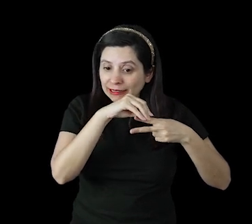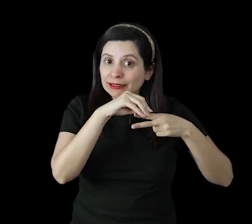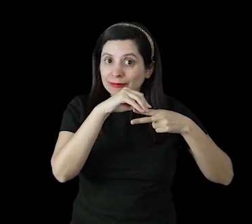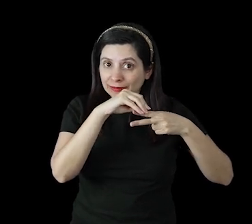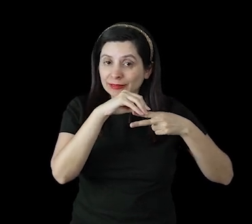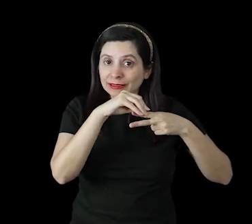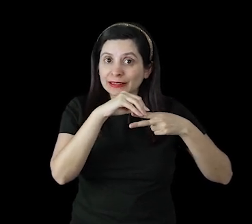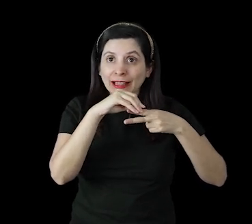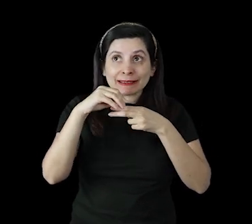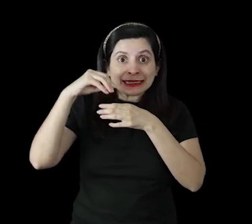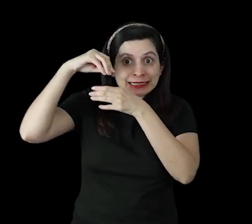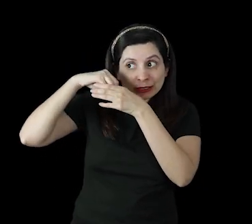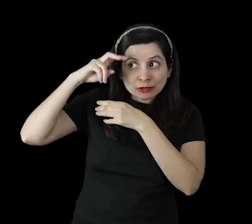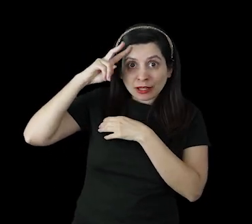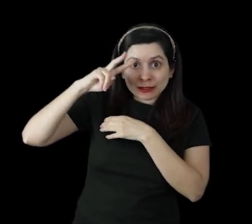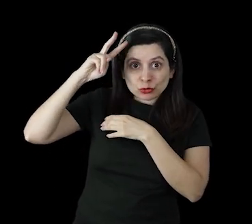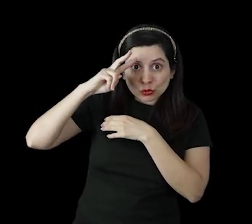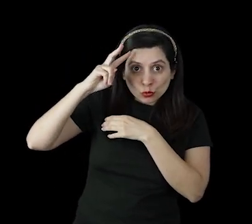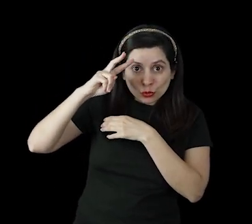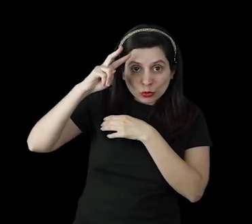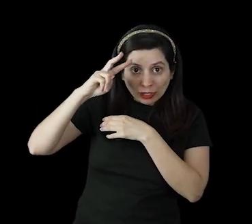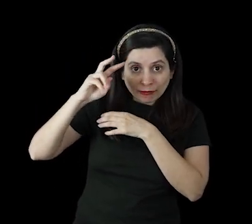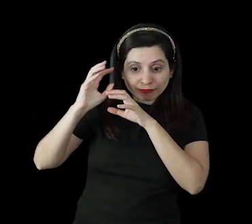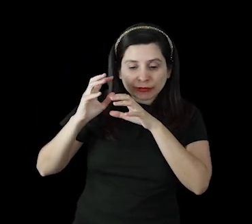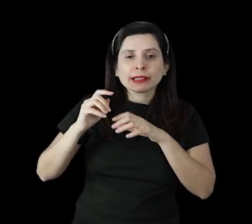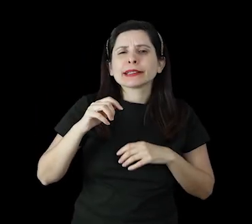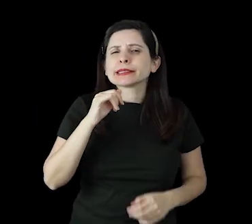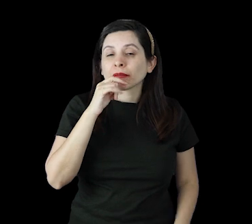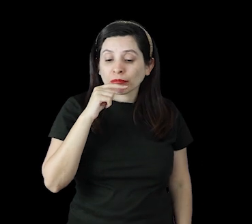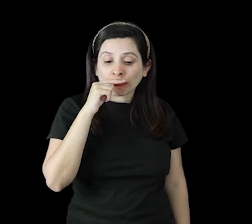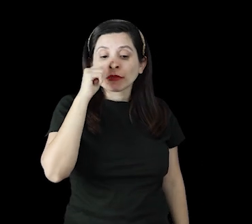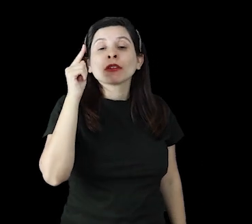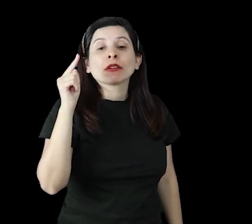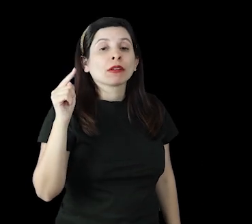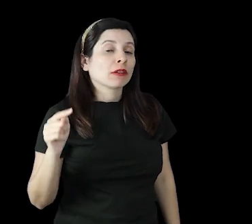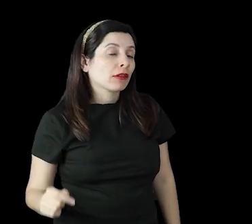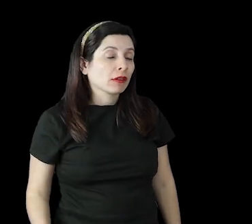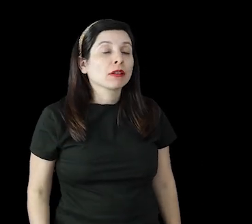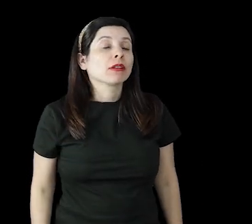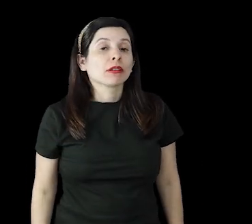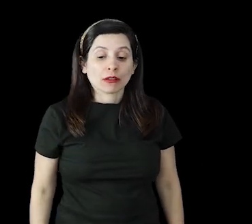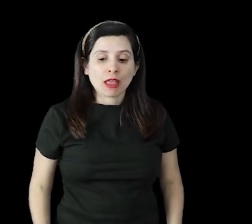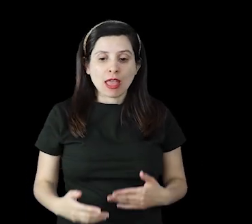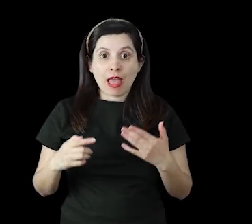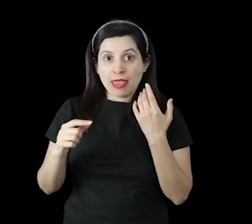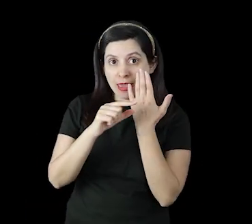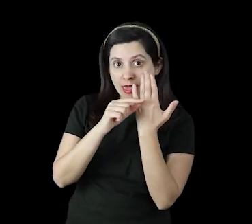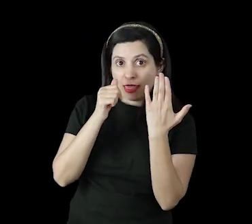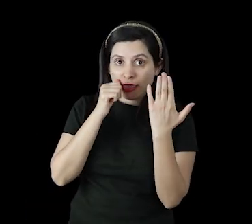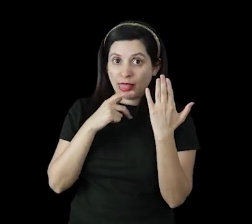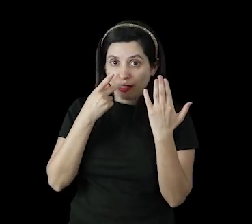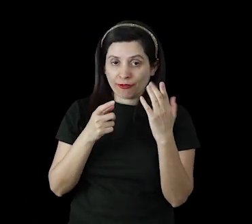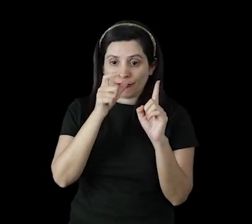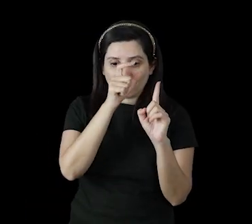implicado na narrativa, né? E lembra que é soberba, exatamente. E aí ela vai dizer que, por exemplo, o